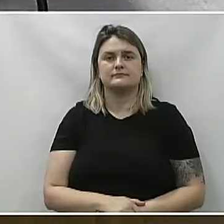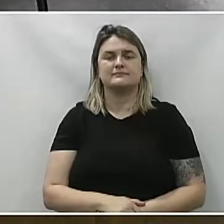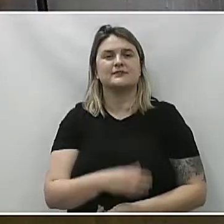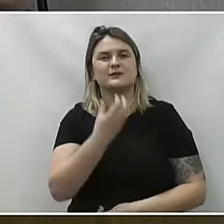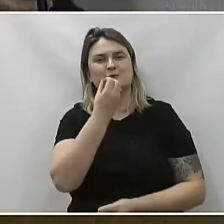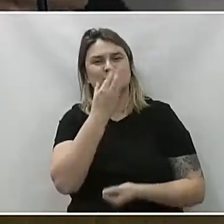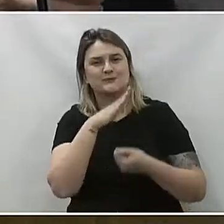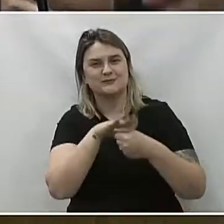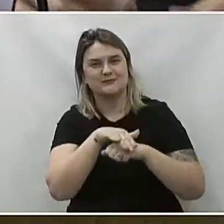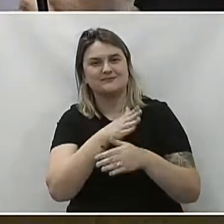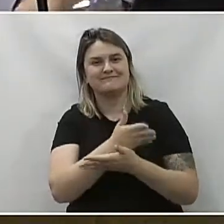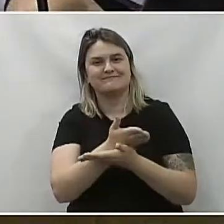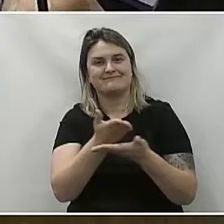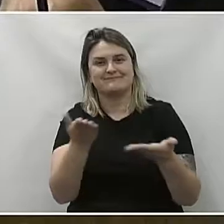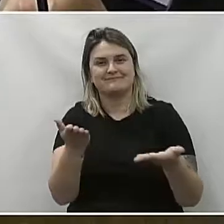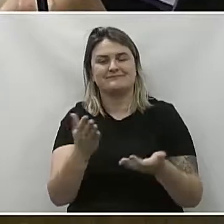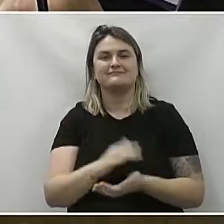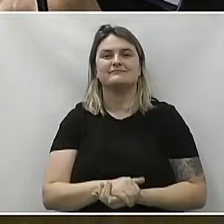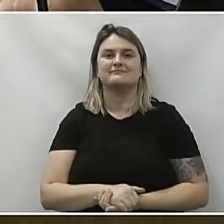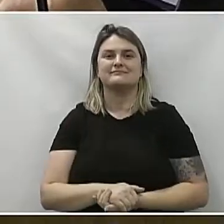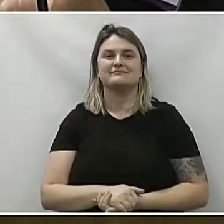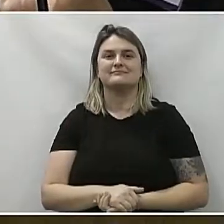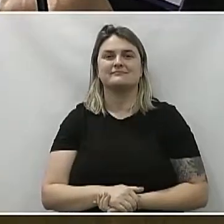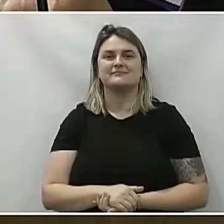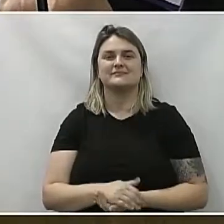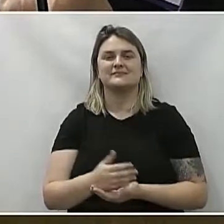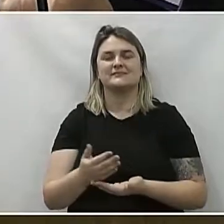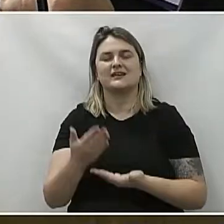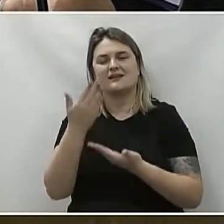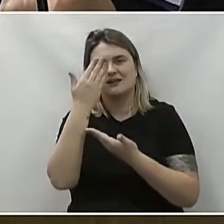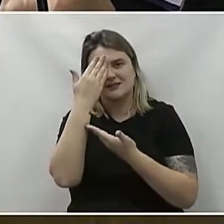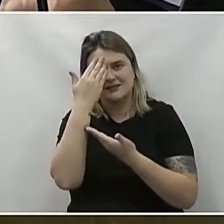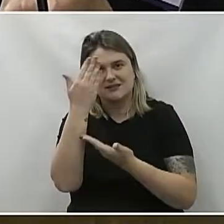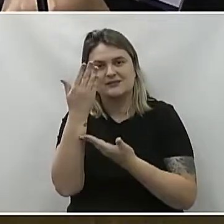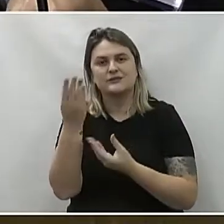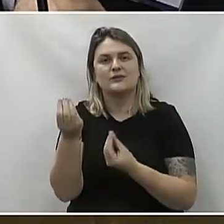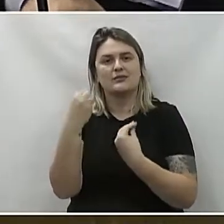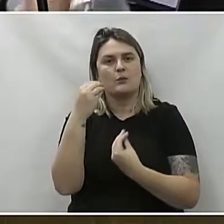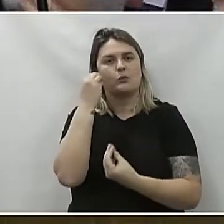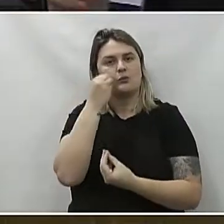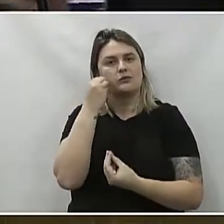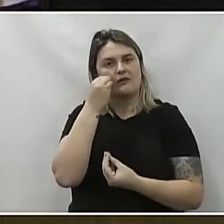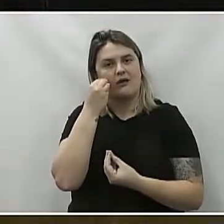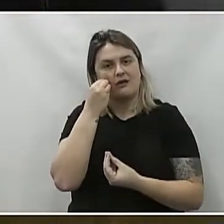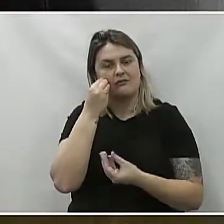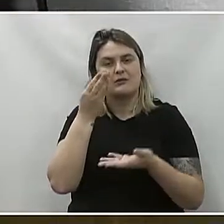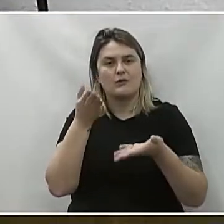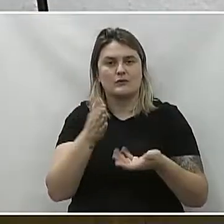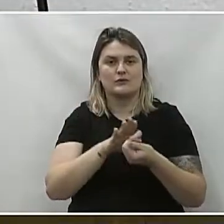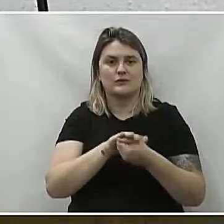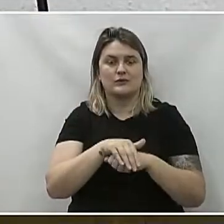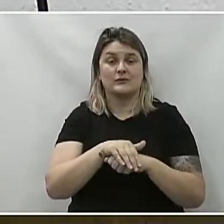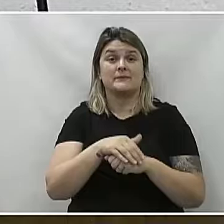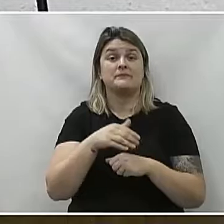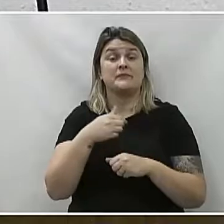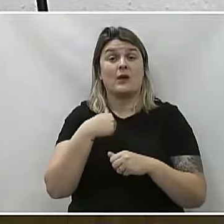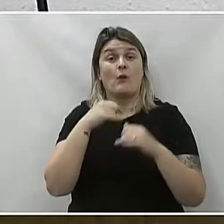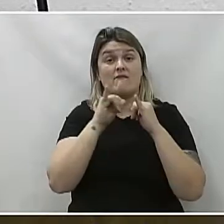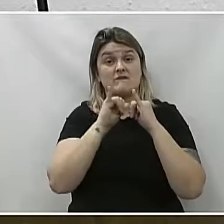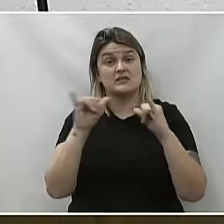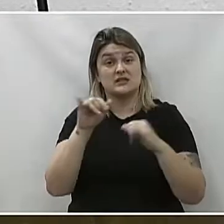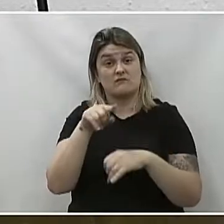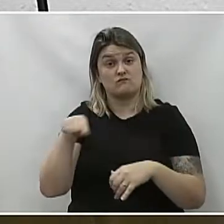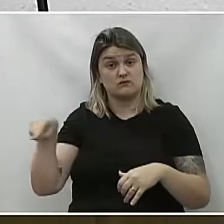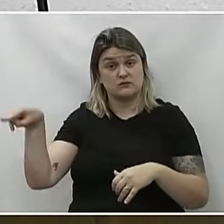Boa noite a todos. Eu agradeço pela oportunidade de estar aqui essa noite. Eu vim trazer um fato a